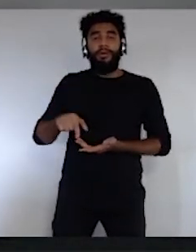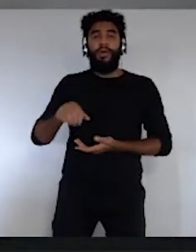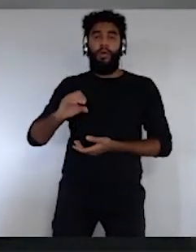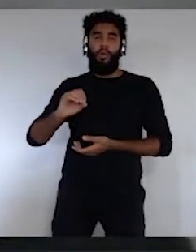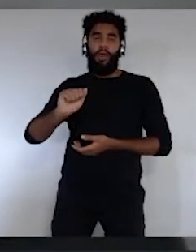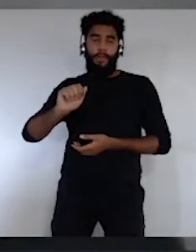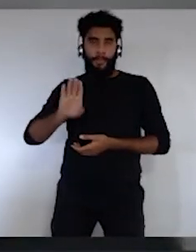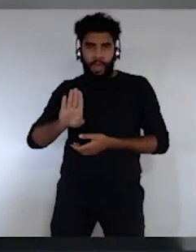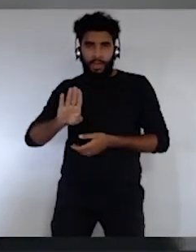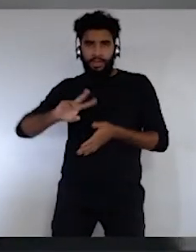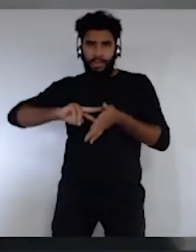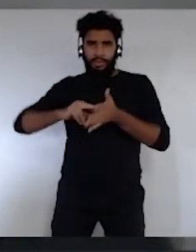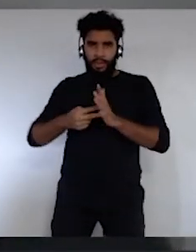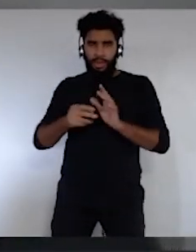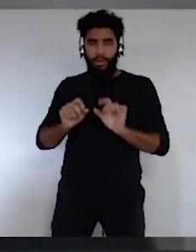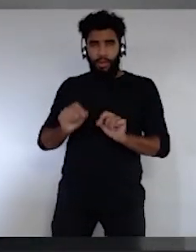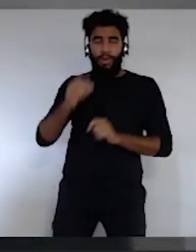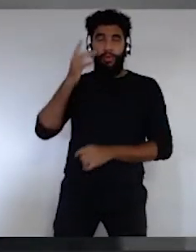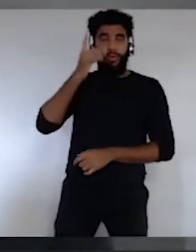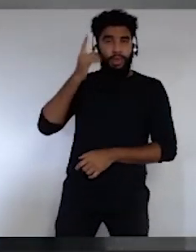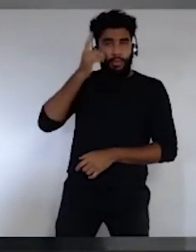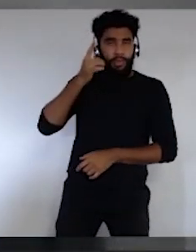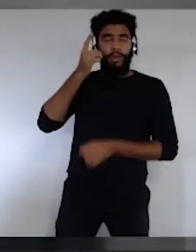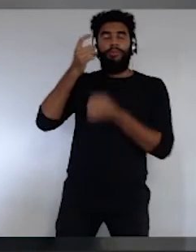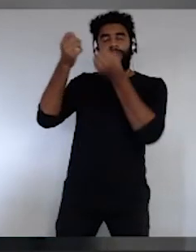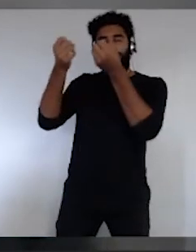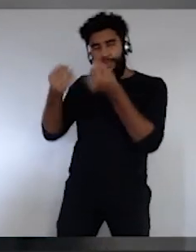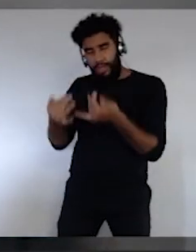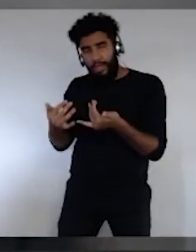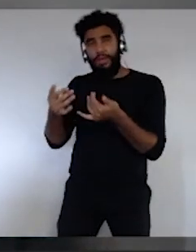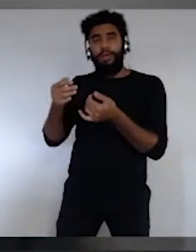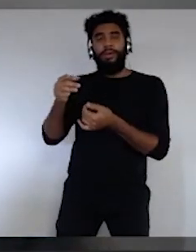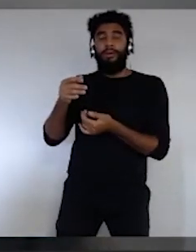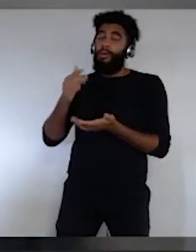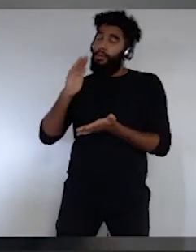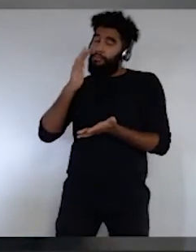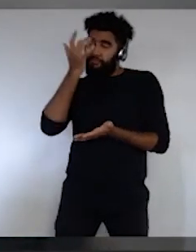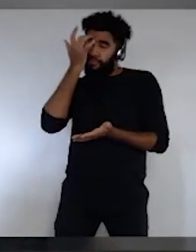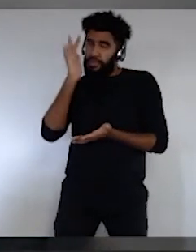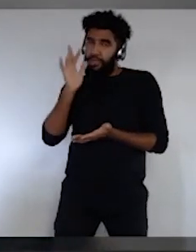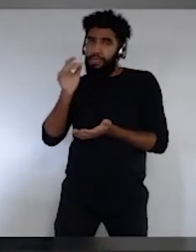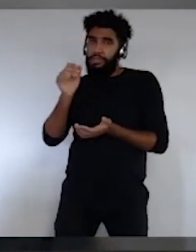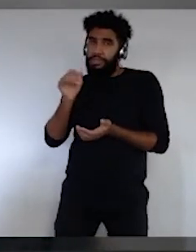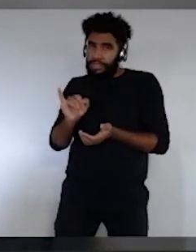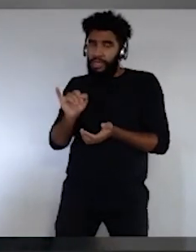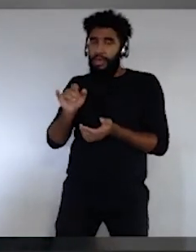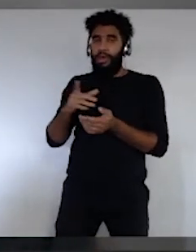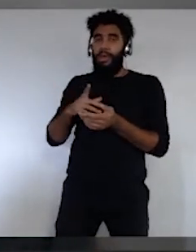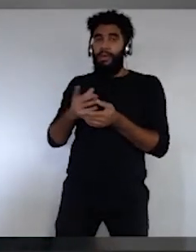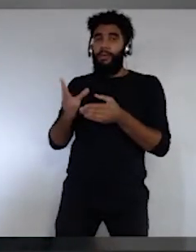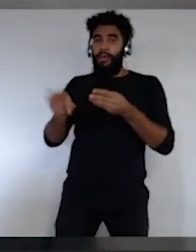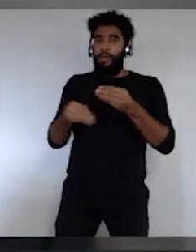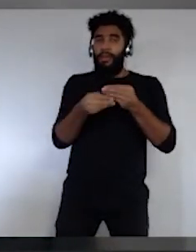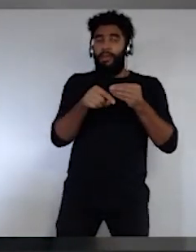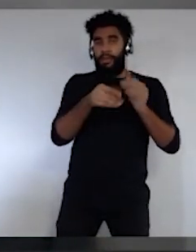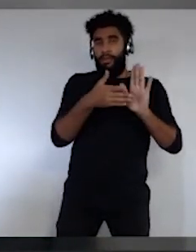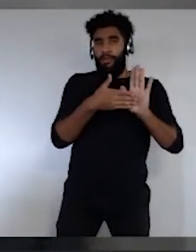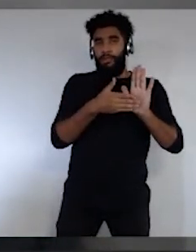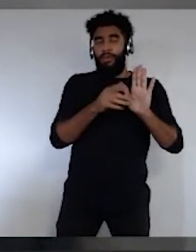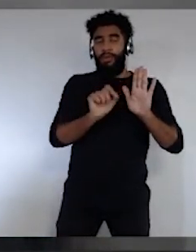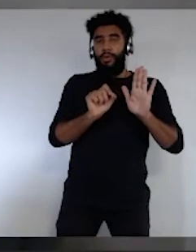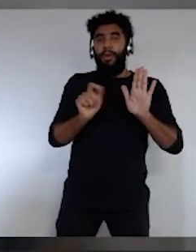na infraconstitucional, que não se acolhia quase nenhuma na arguição de relevância. Eu acho que era em cada 200 acolhia uma. Isso